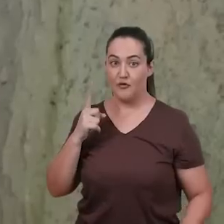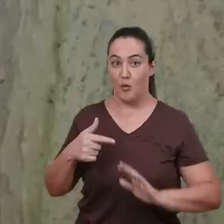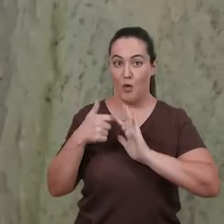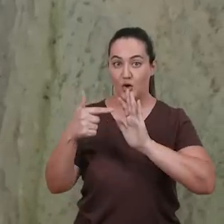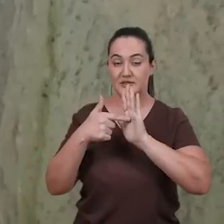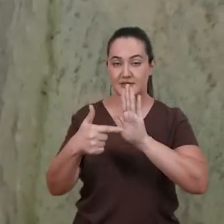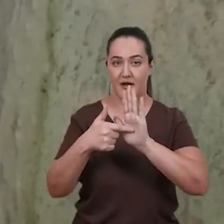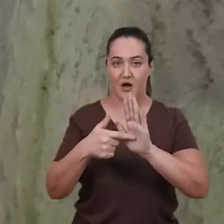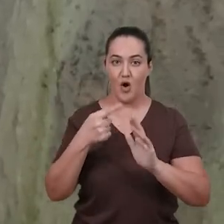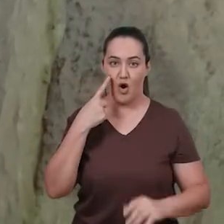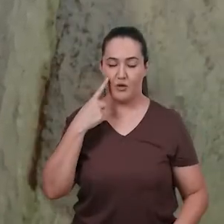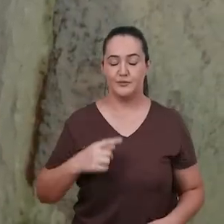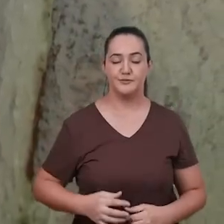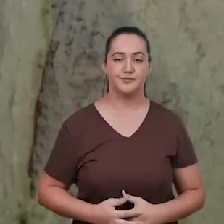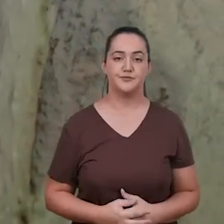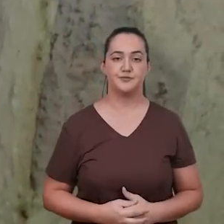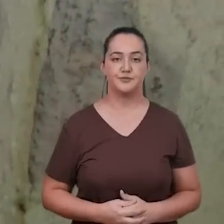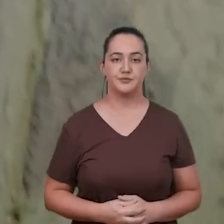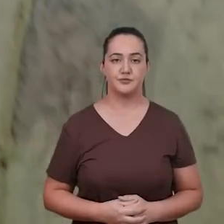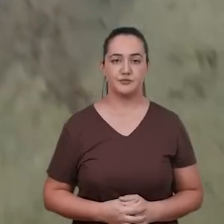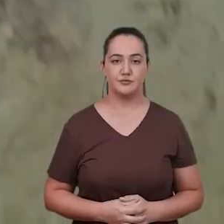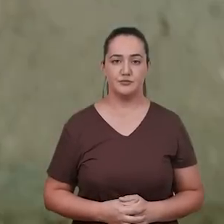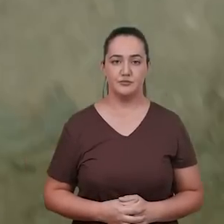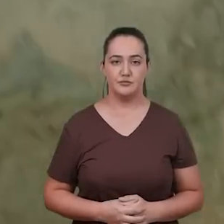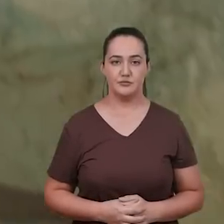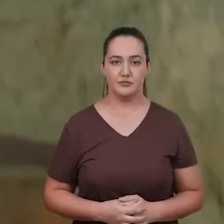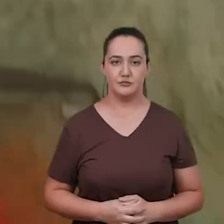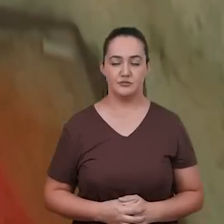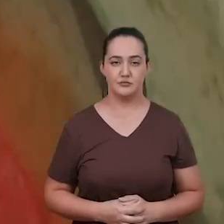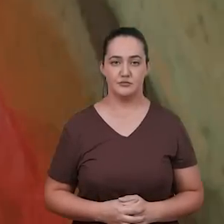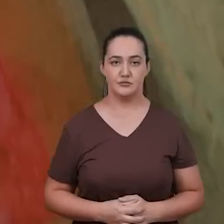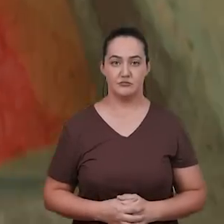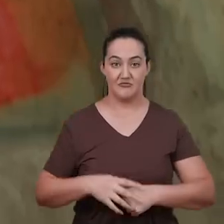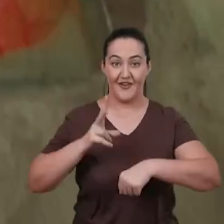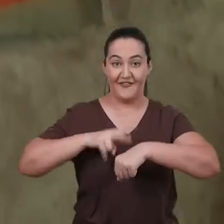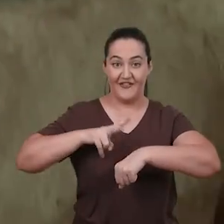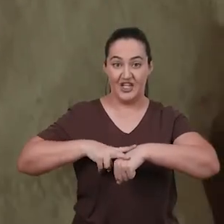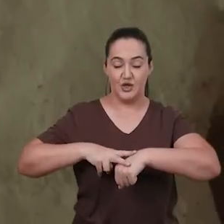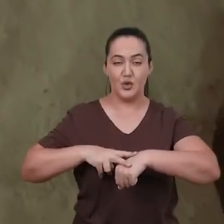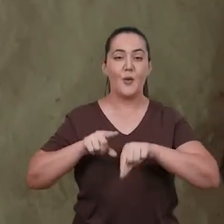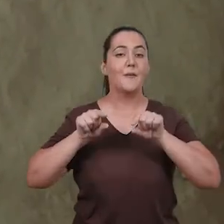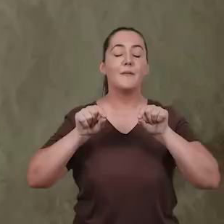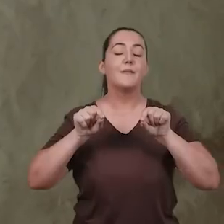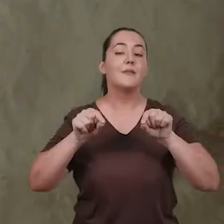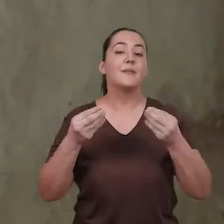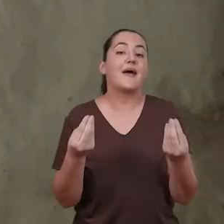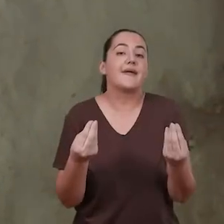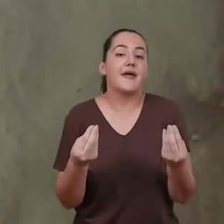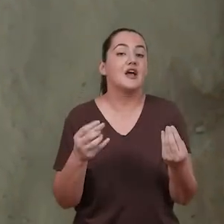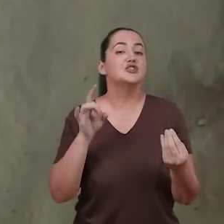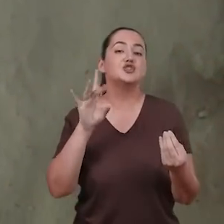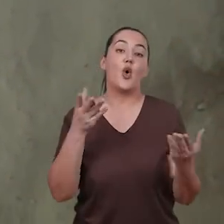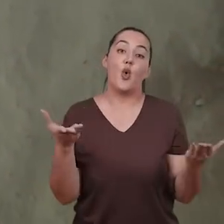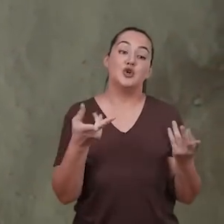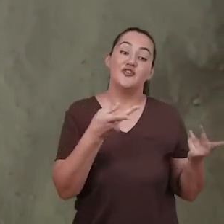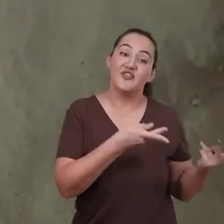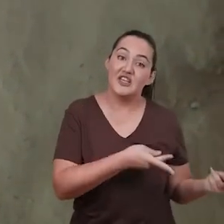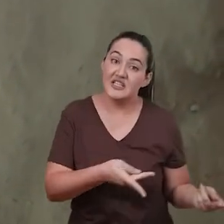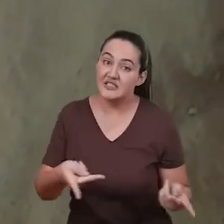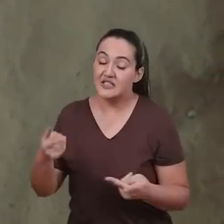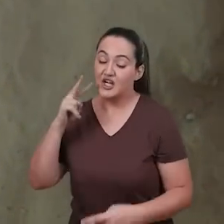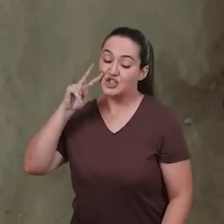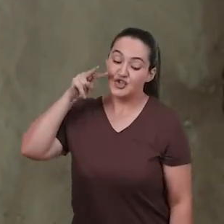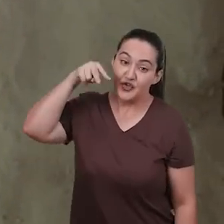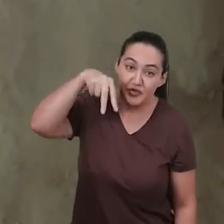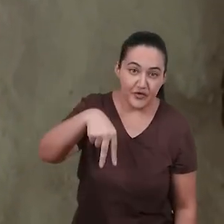só. Não sei se o Vacian vai conseguir mostrar. Olha aqui, Vacian, tem justamente um vidro aqui embaixo, só para que o visitante atual